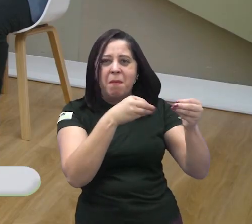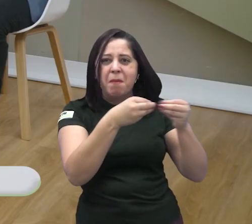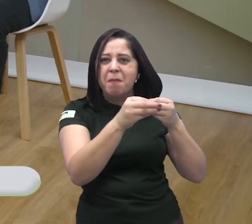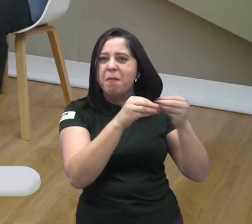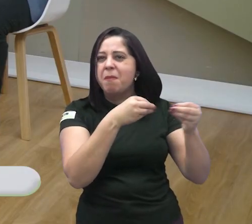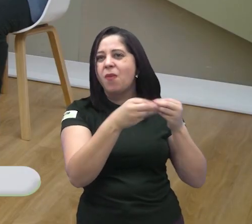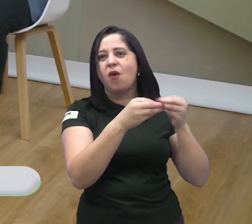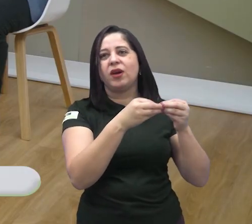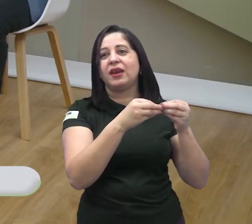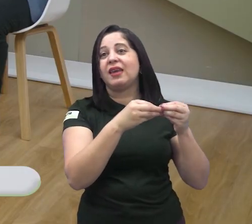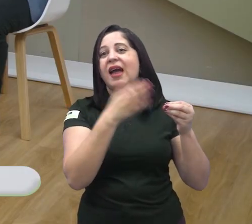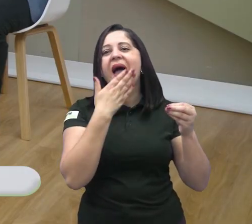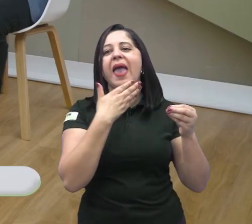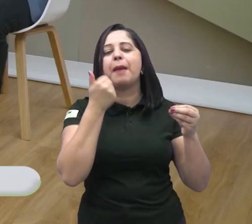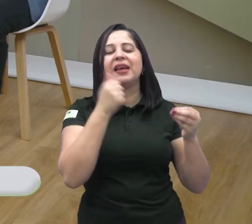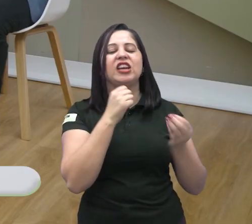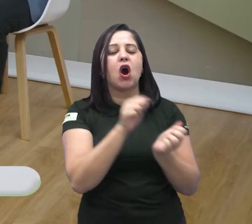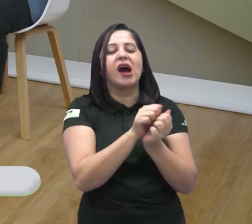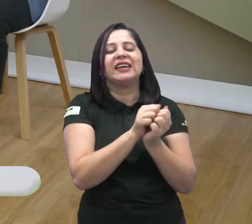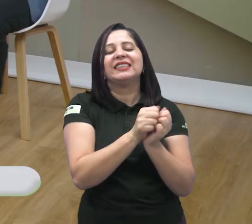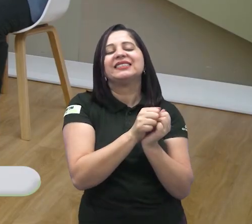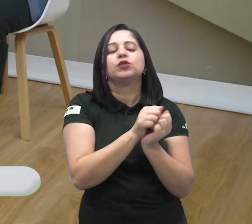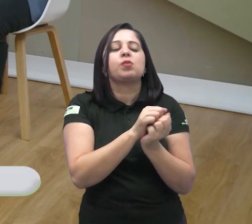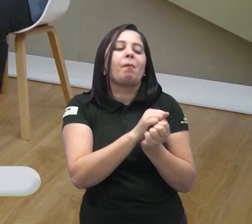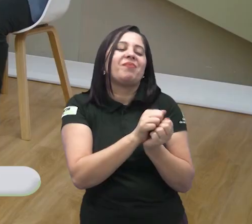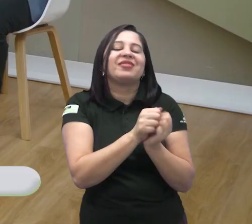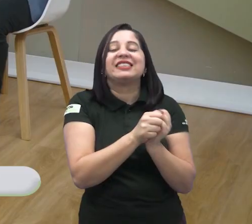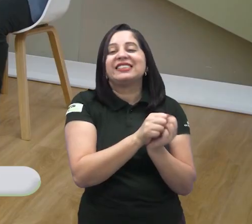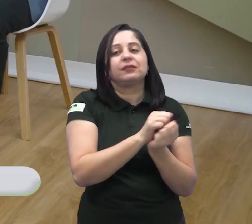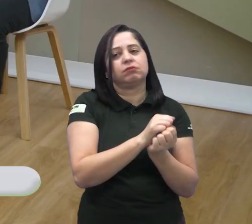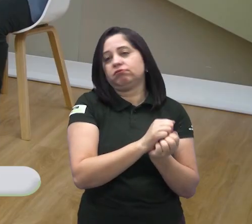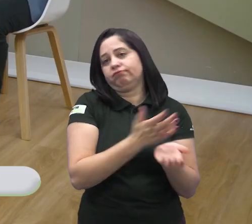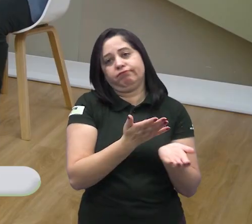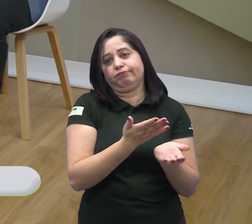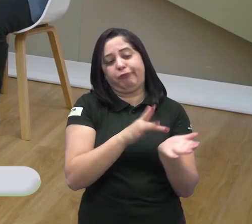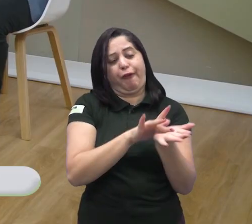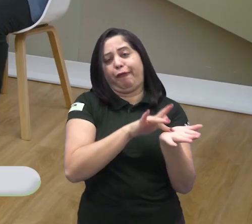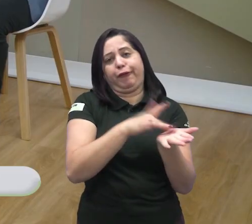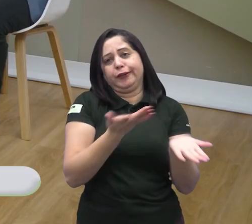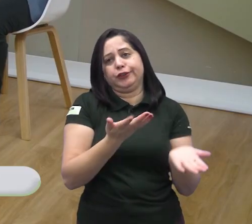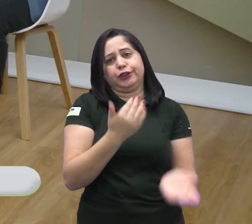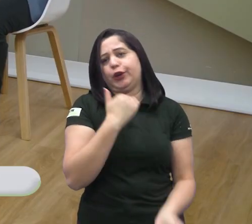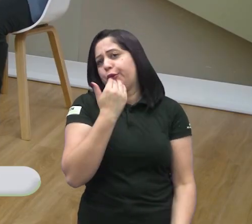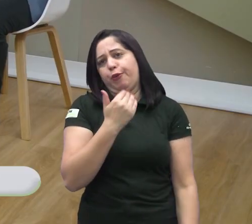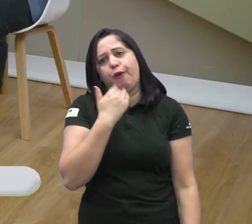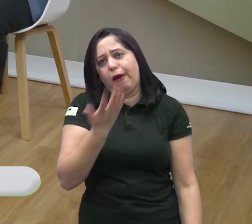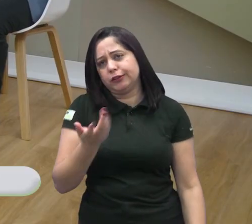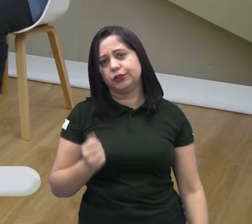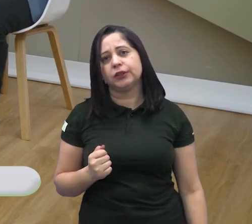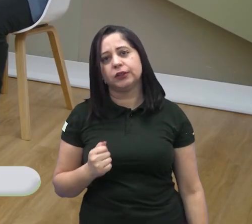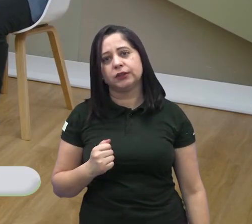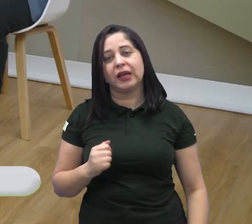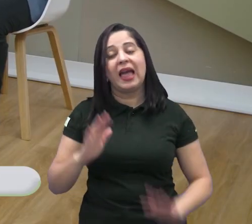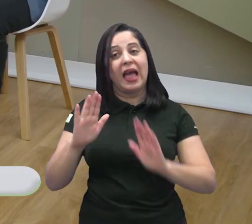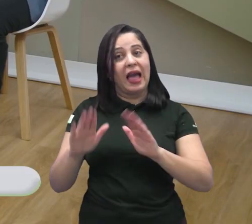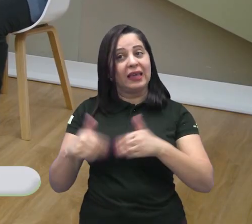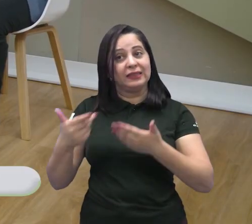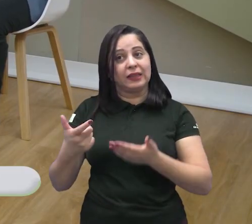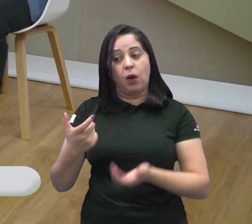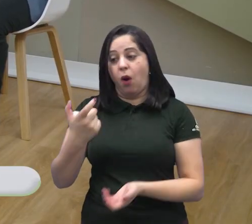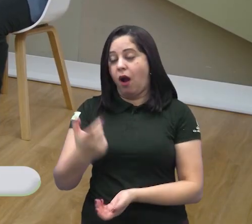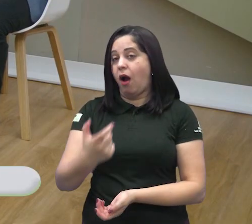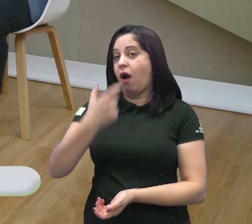mais mole, mais gostoso vai ser você morder e esfregar. Então a gente está enganando, não está funcionando de nada, está